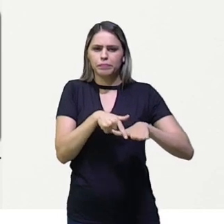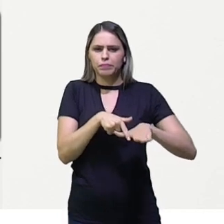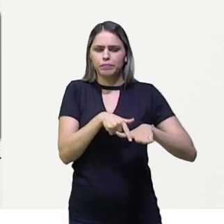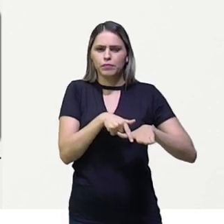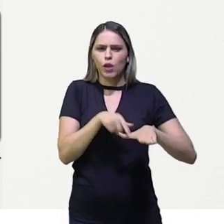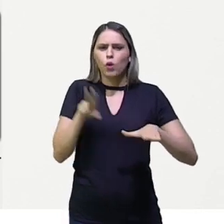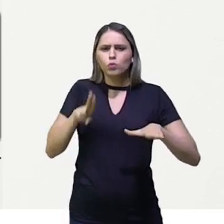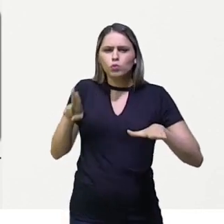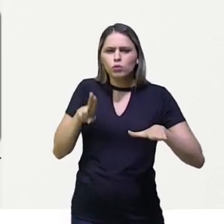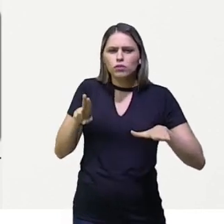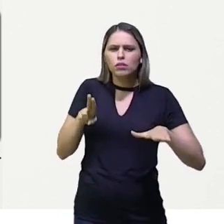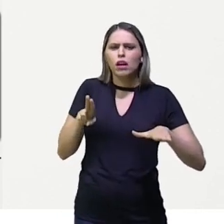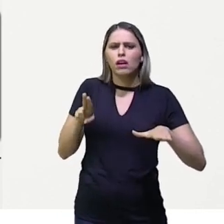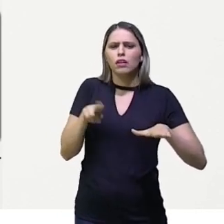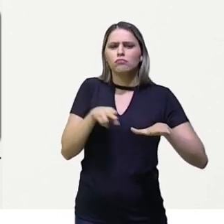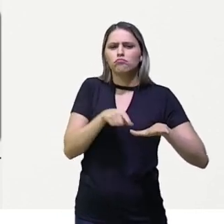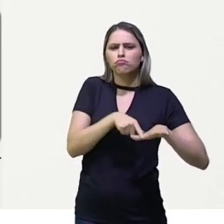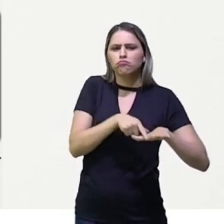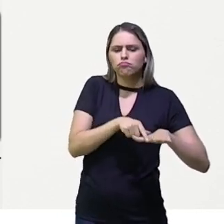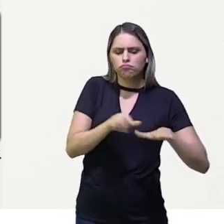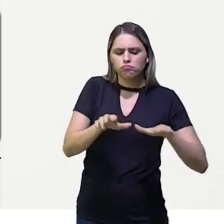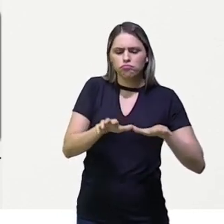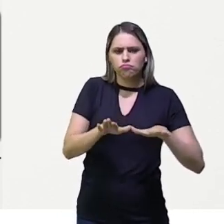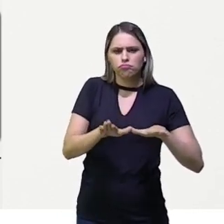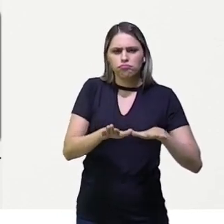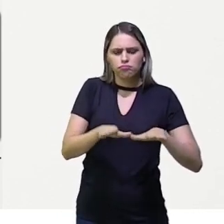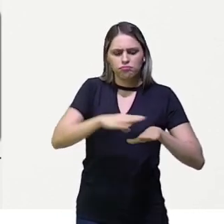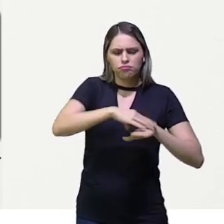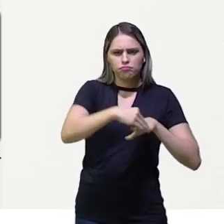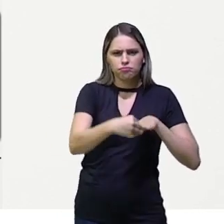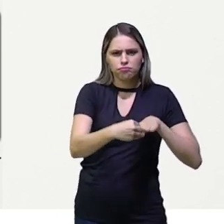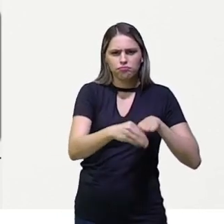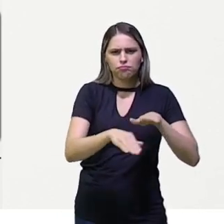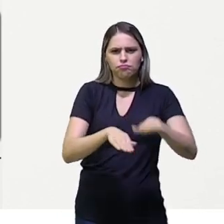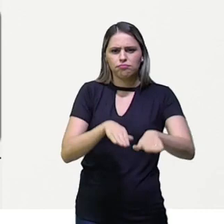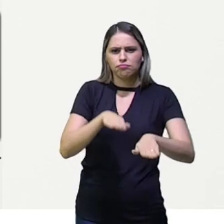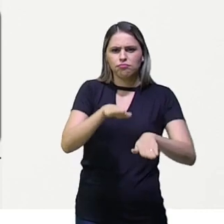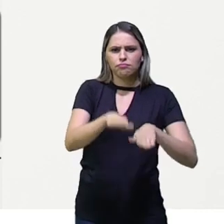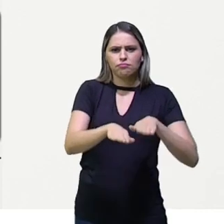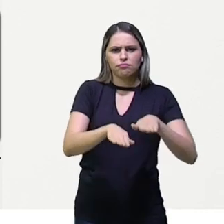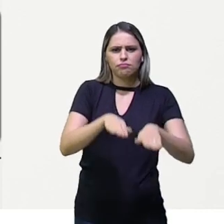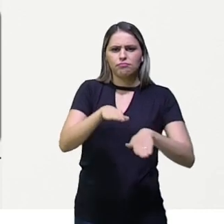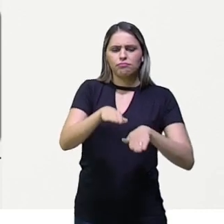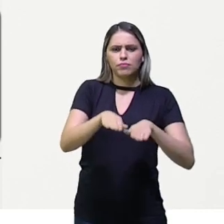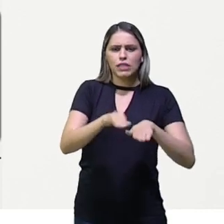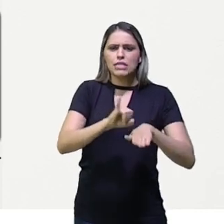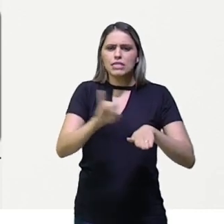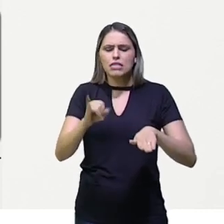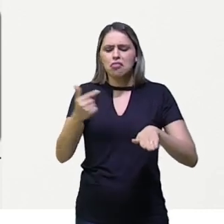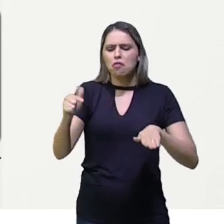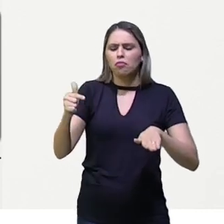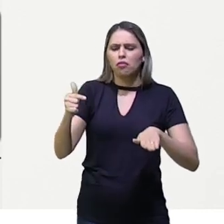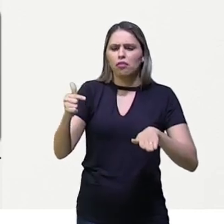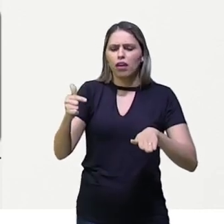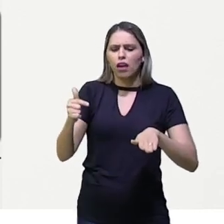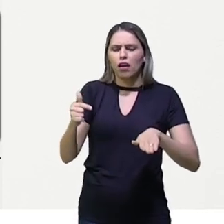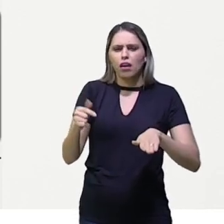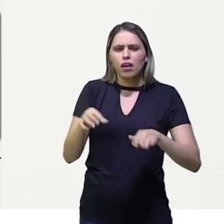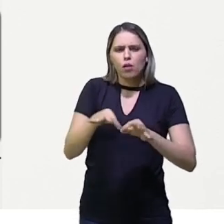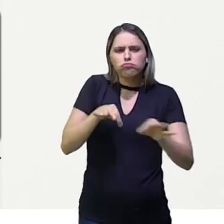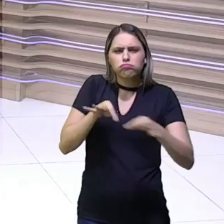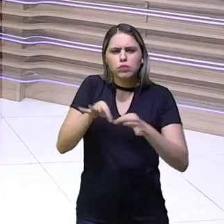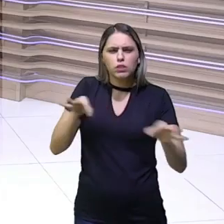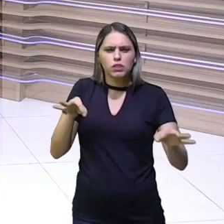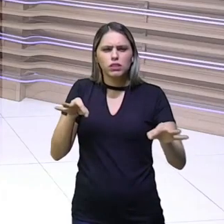para marcar os passos. Então, se eu não tenho nenhuma medida convencional, eu vou usar